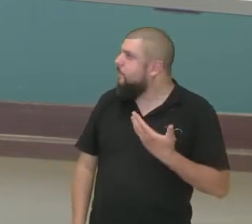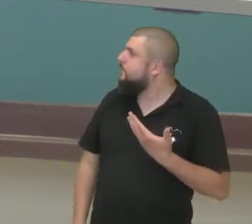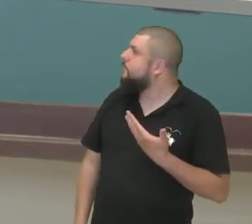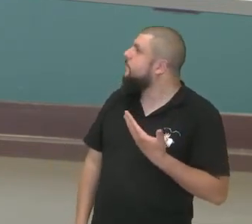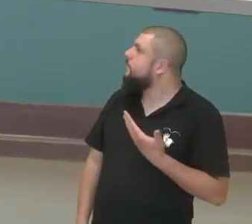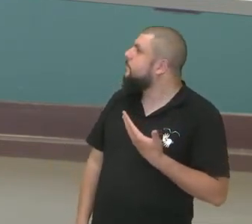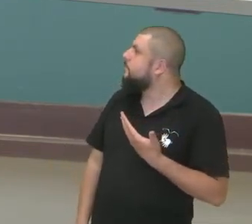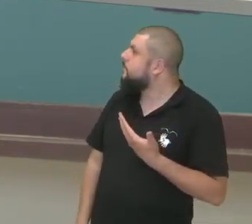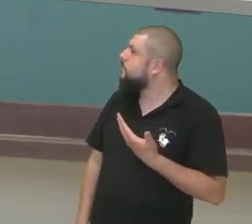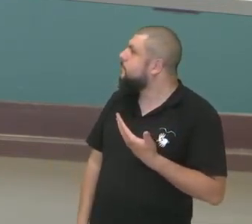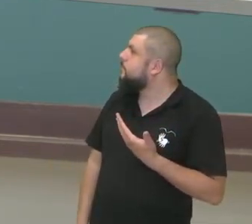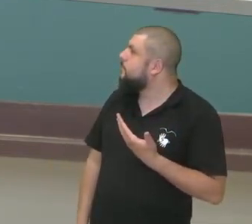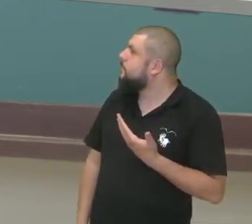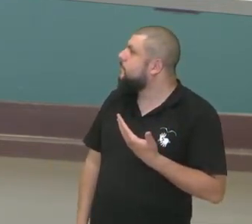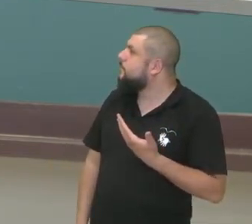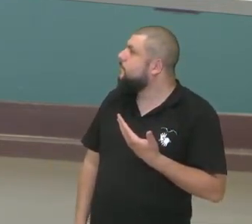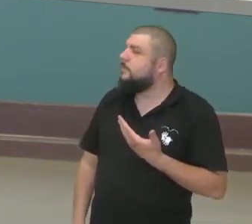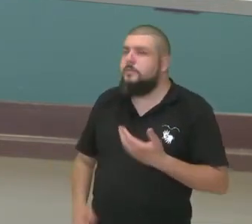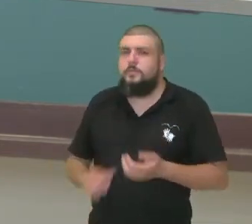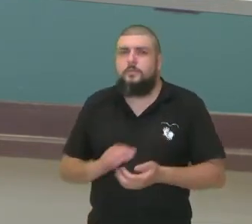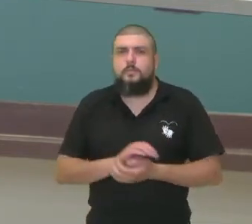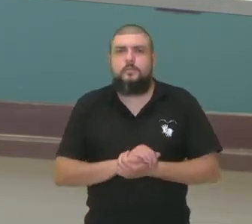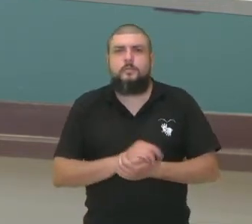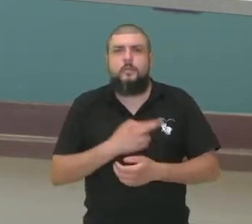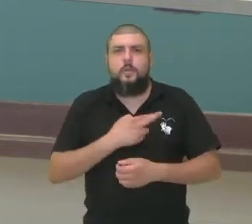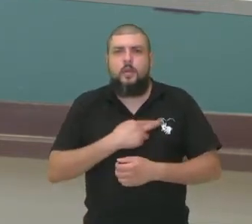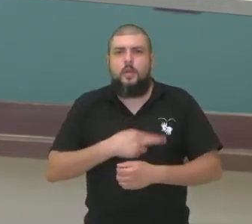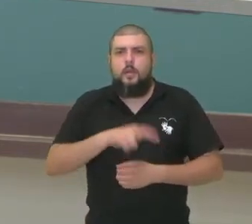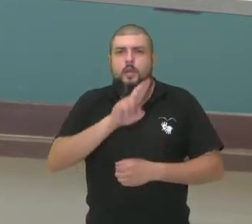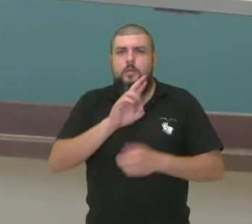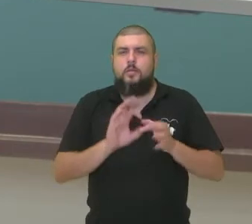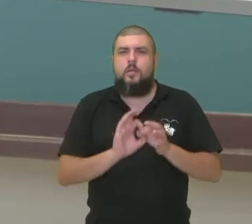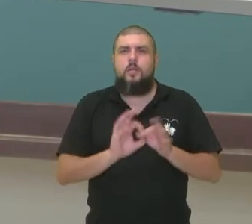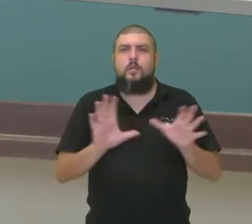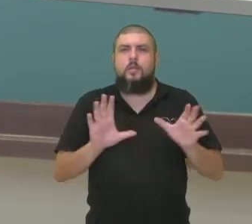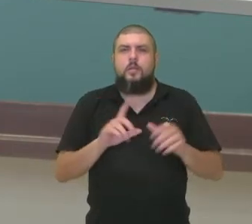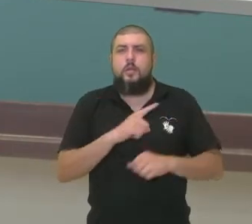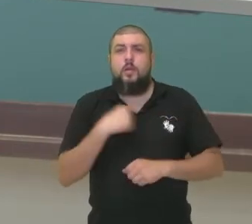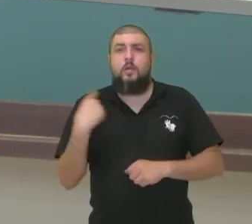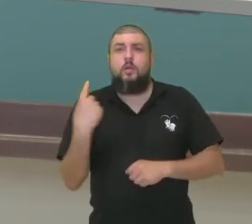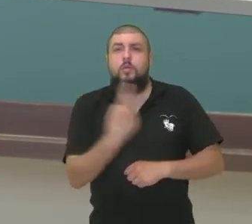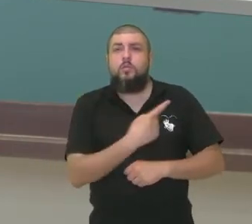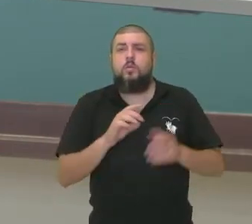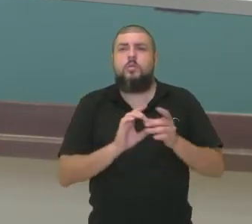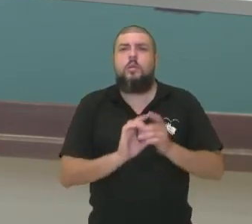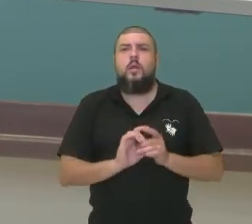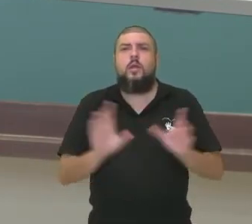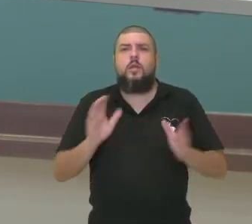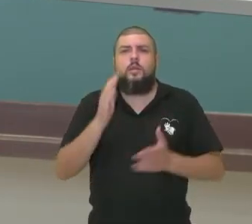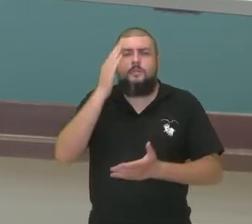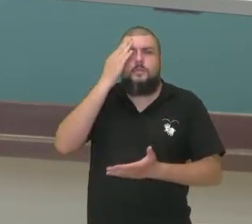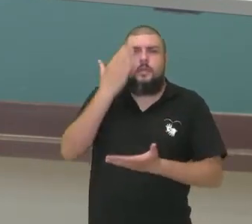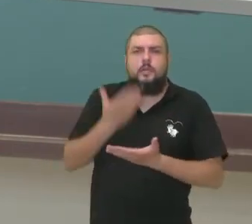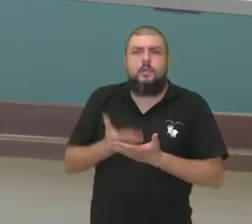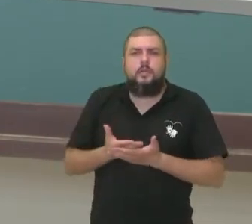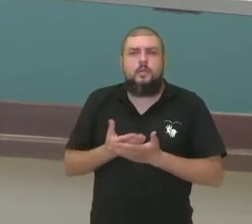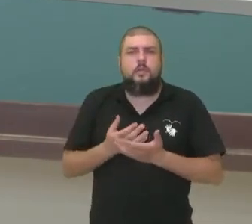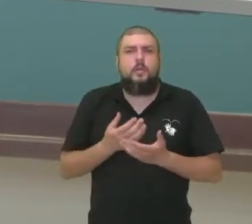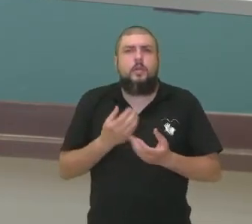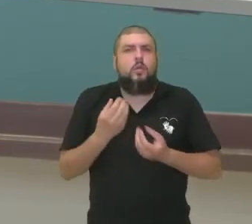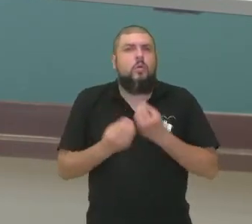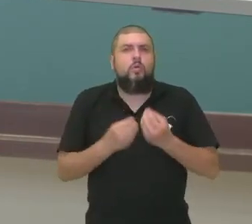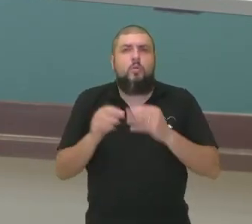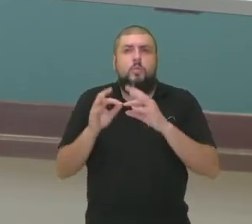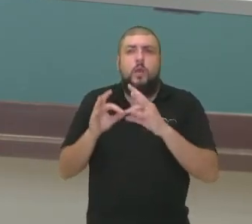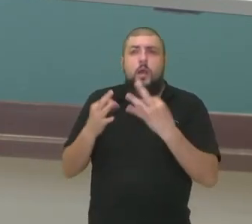humanos, liberdade religiosa. Todos temos o direito de crer, acreditar naquilo que a nossa família nos ensina, naquilo que nós,